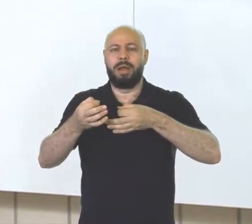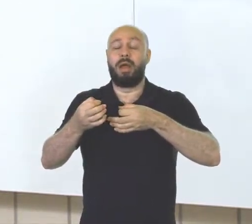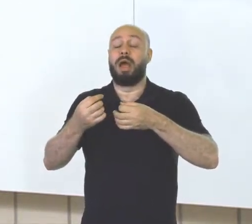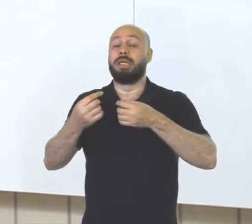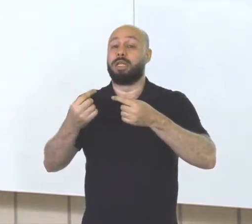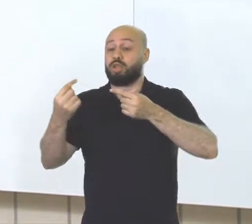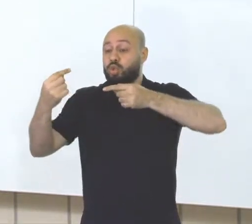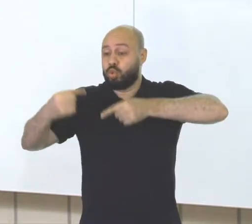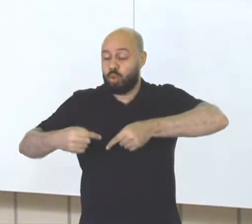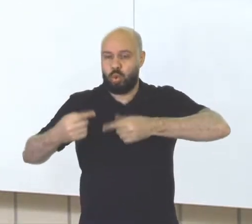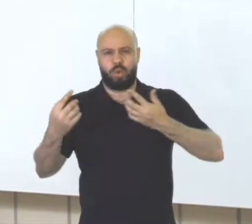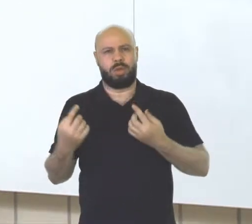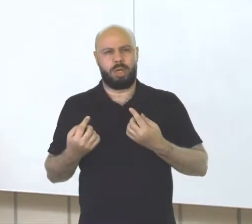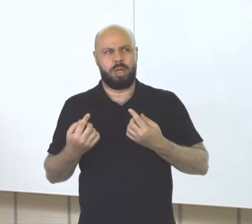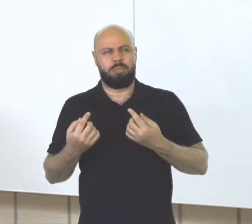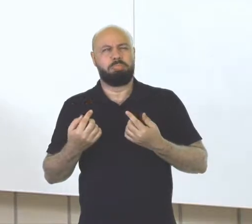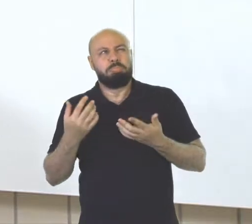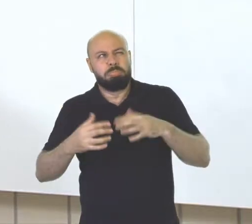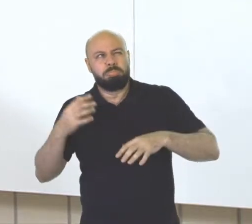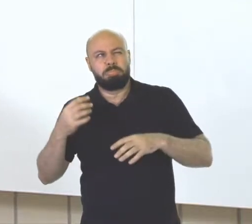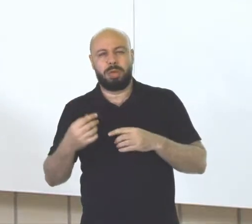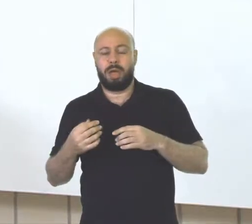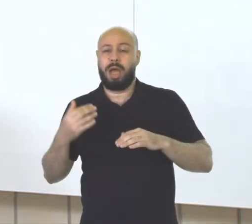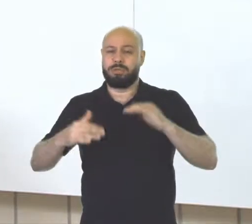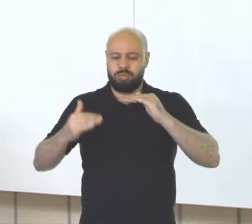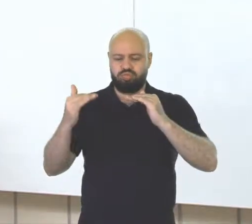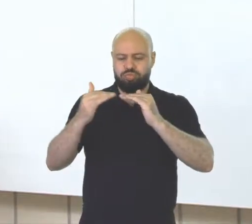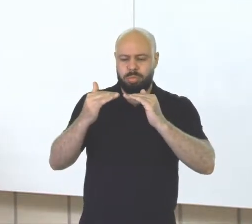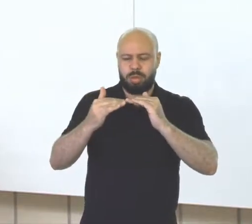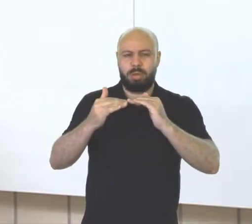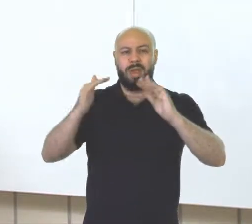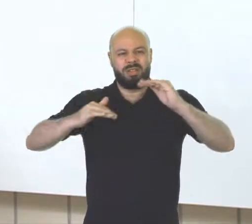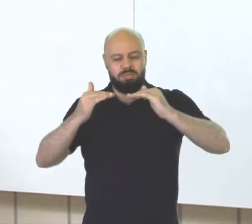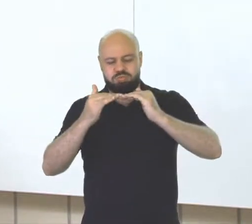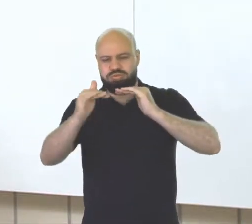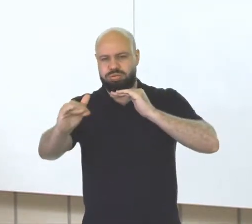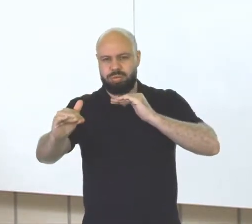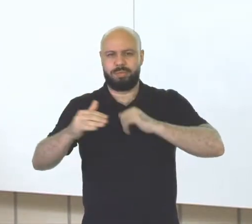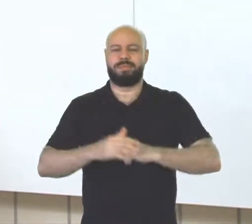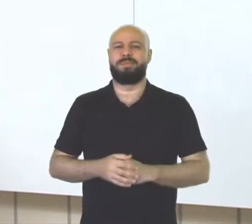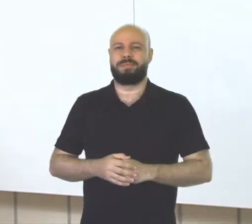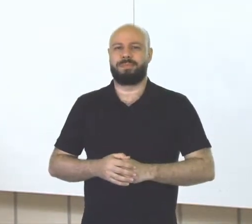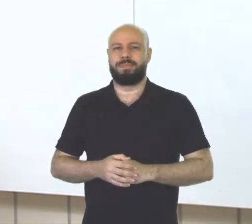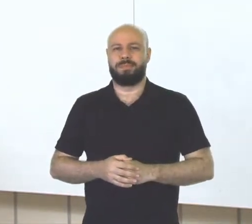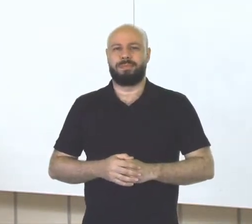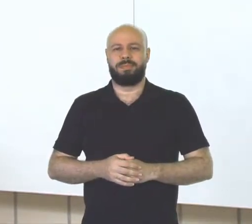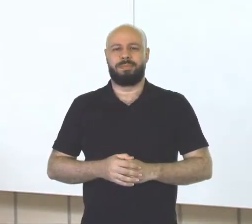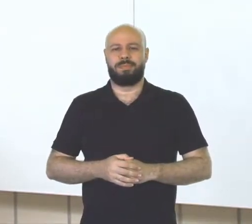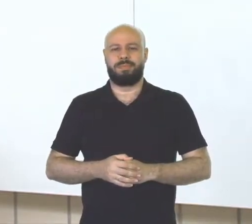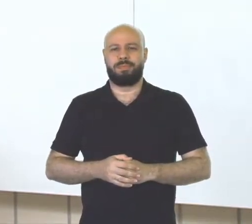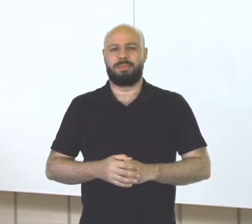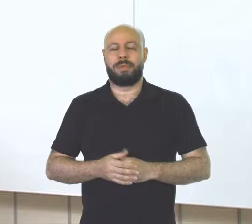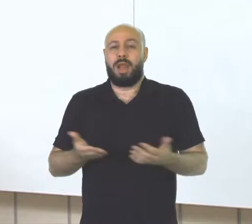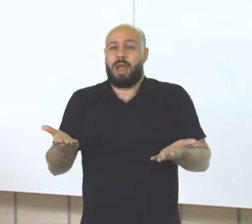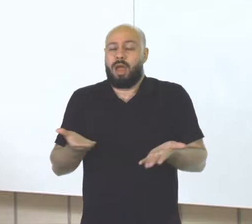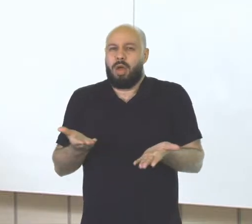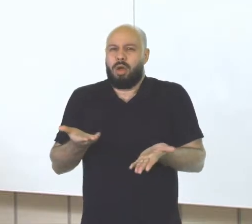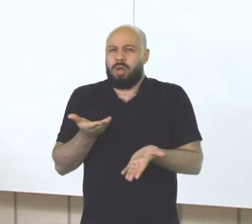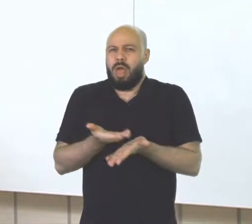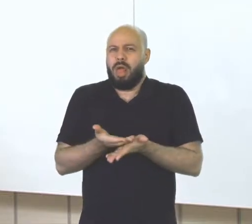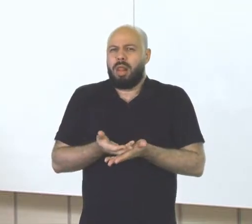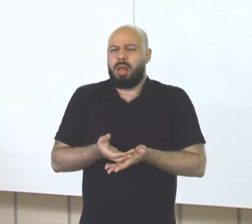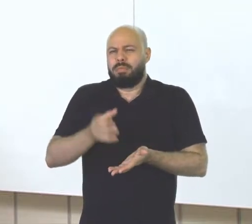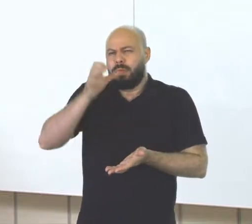contra-argumentar. Muitas vezes nós concordamos e discordamos com alguém. Então, nessa aula de hoje, nós vamos